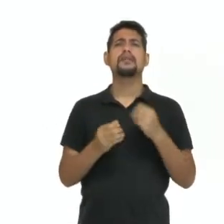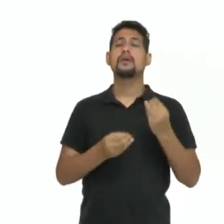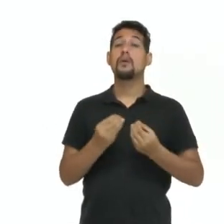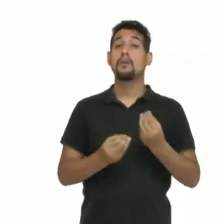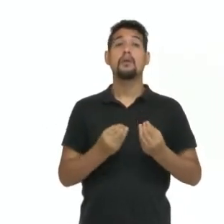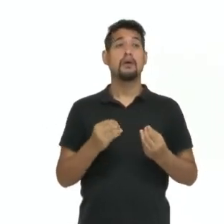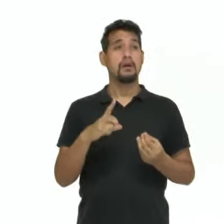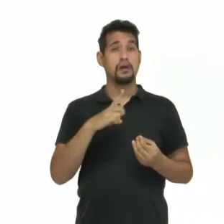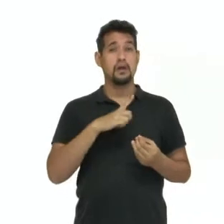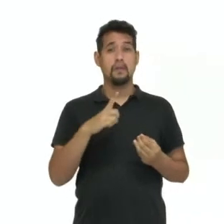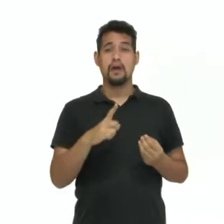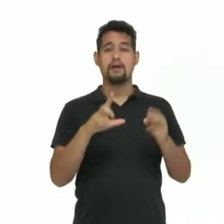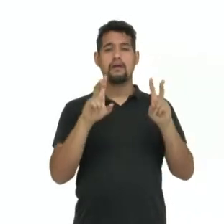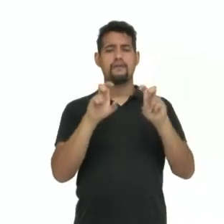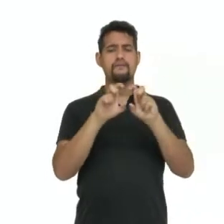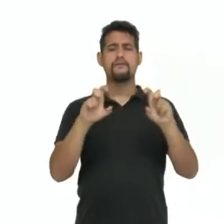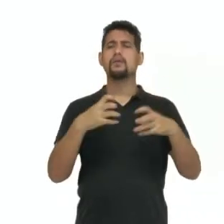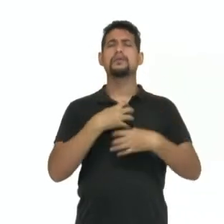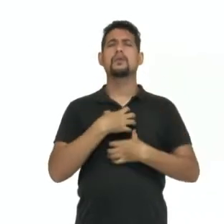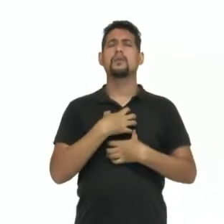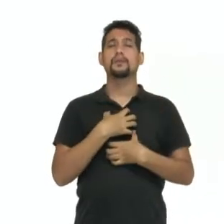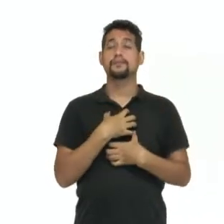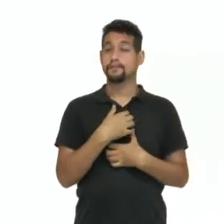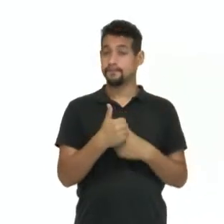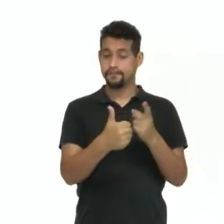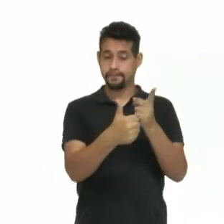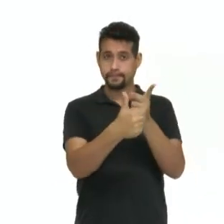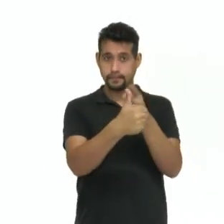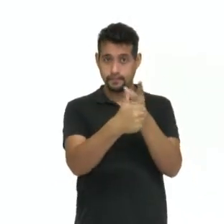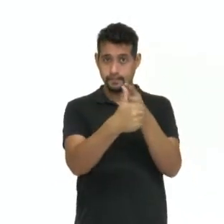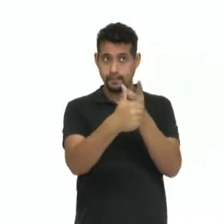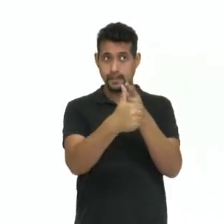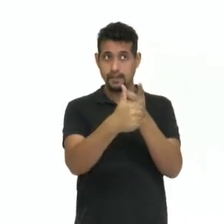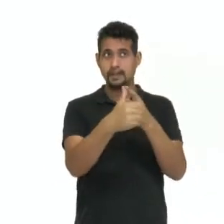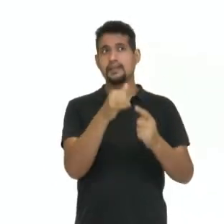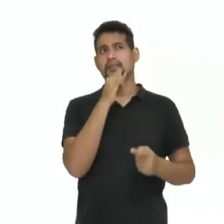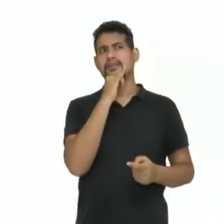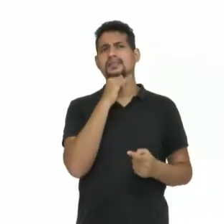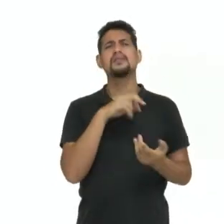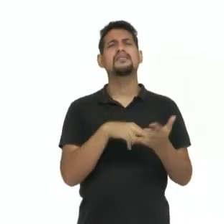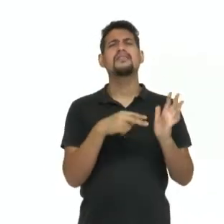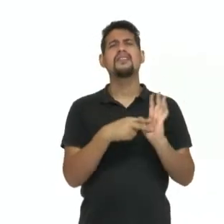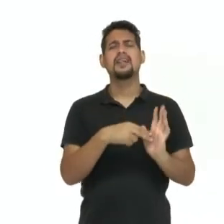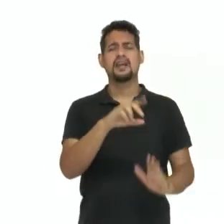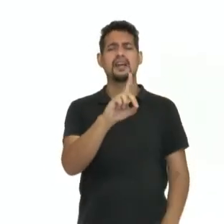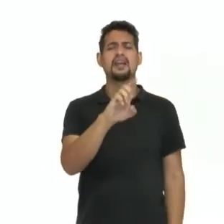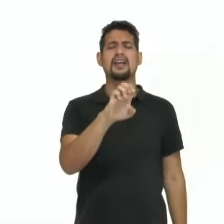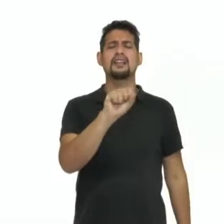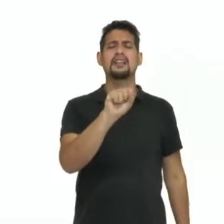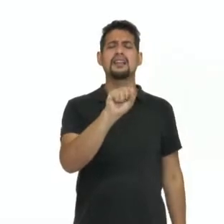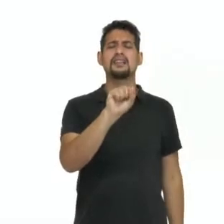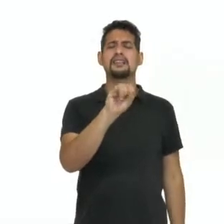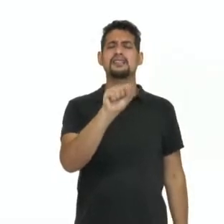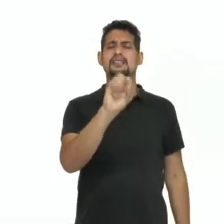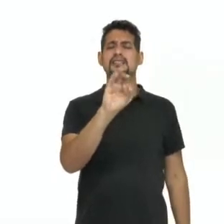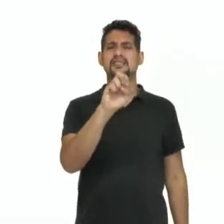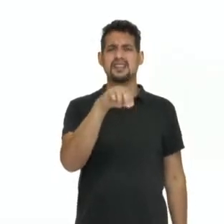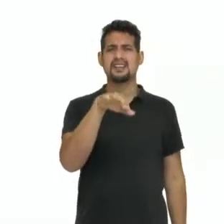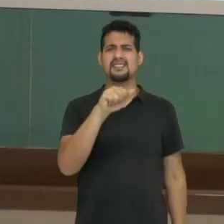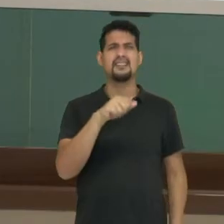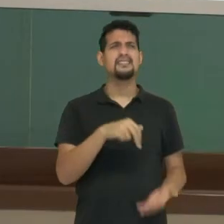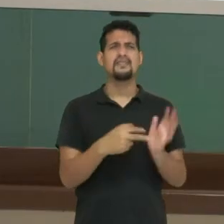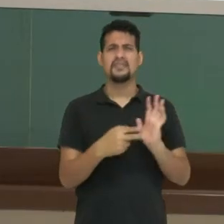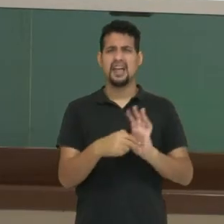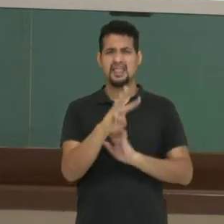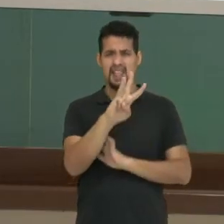das seguintes formas. Primeiro, desistência. Mas o que é essa desistência? É WO, como as